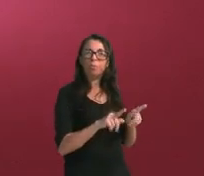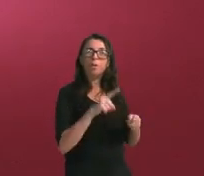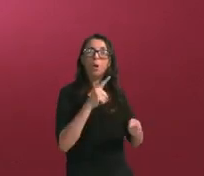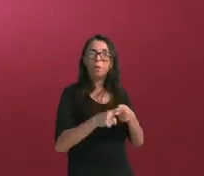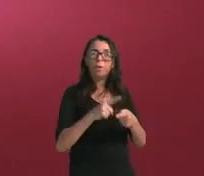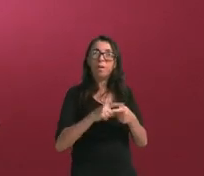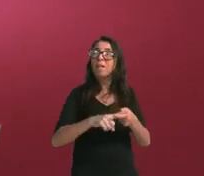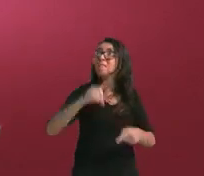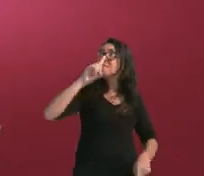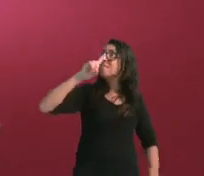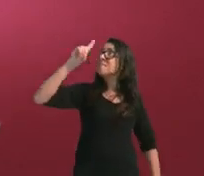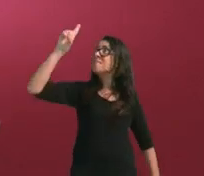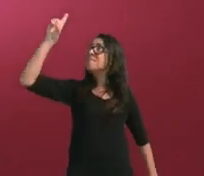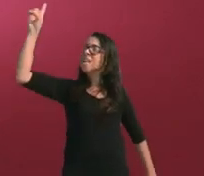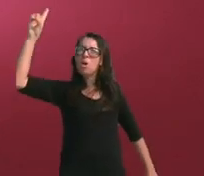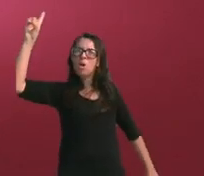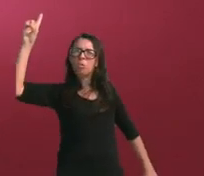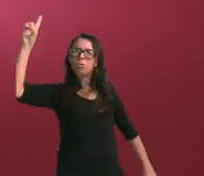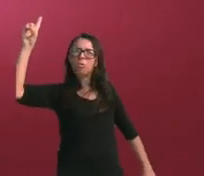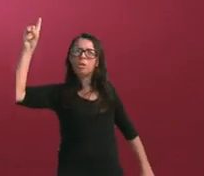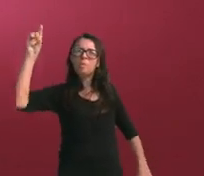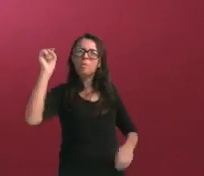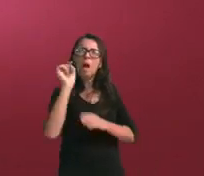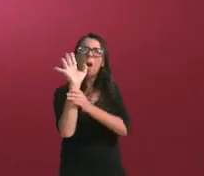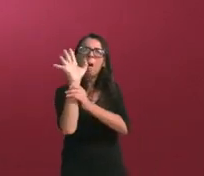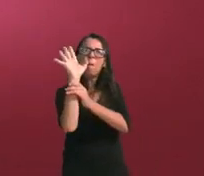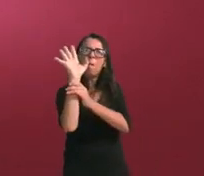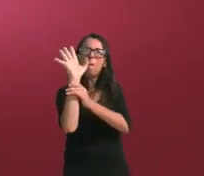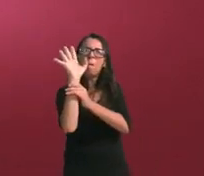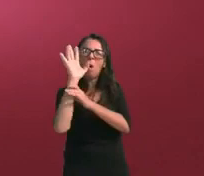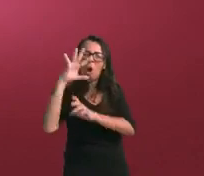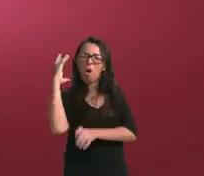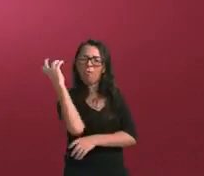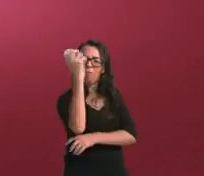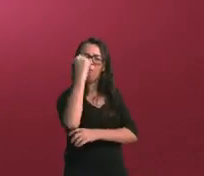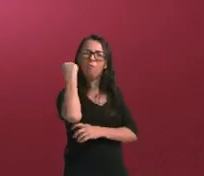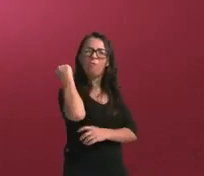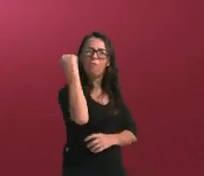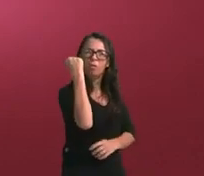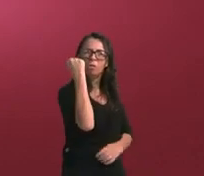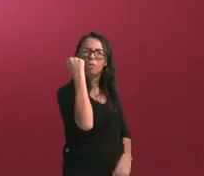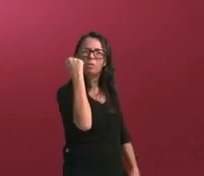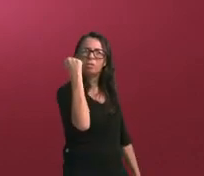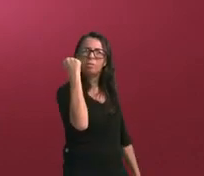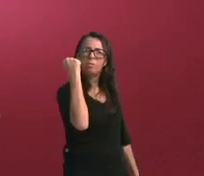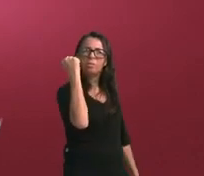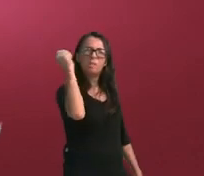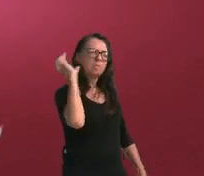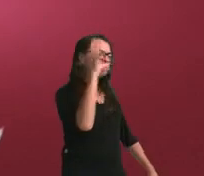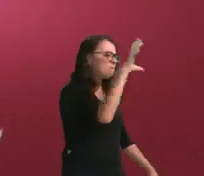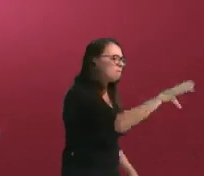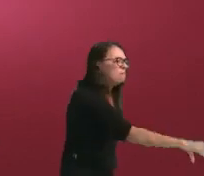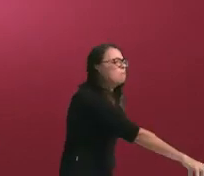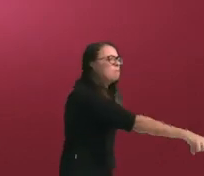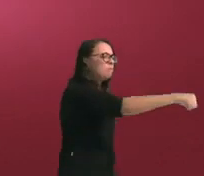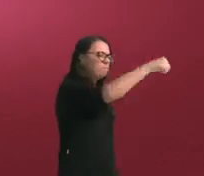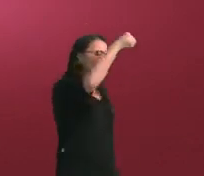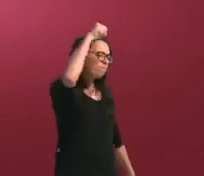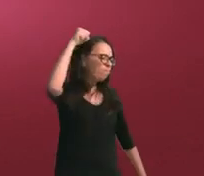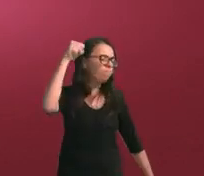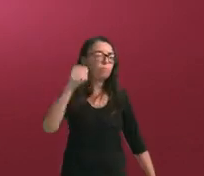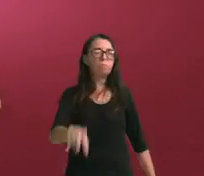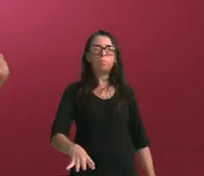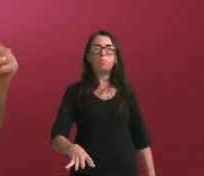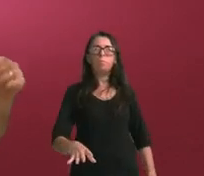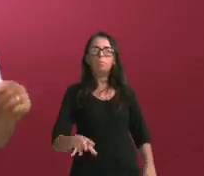povo com mão forte, o povo que estava escravo no Egito. E o povo israelita iria glorificar